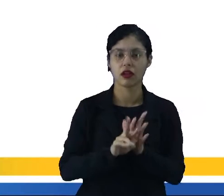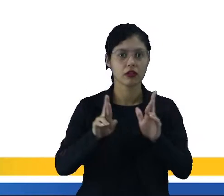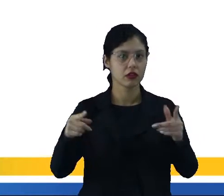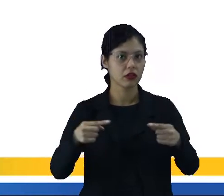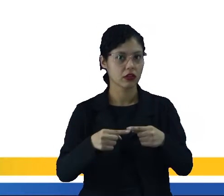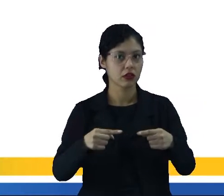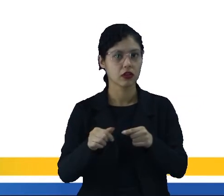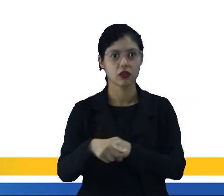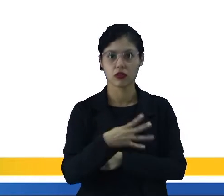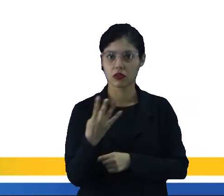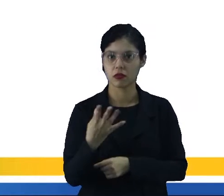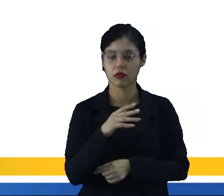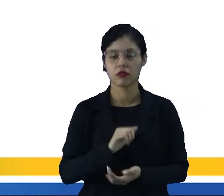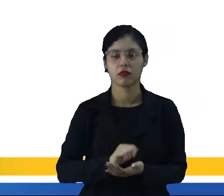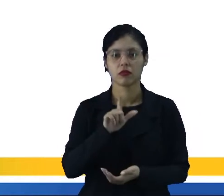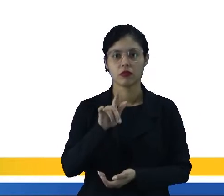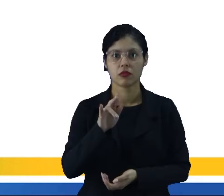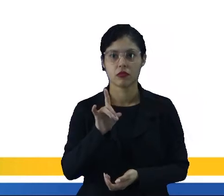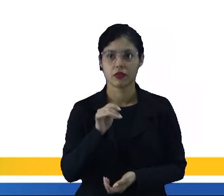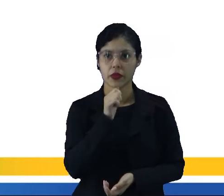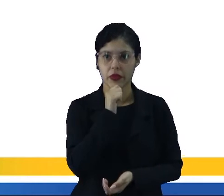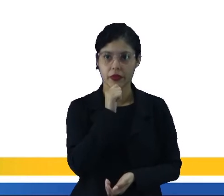de acordo com o número de lados